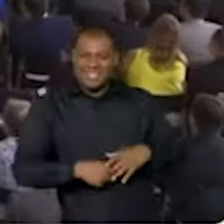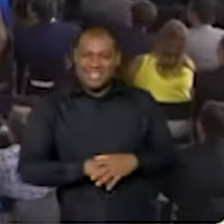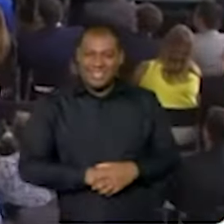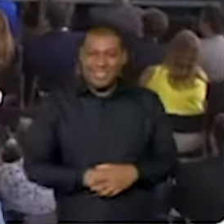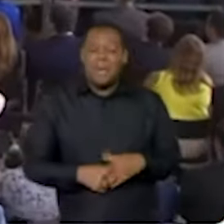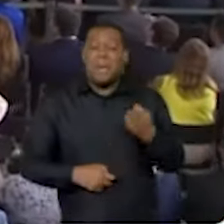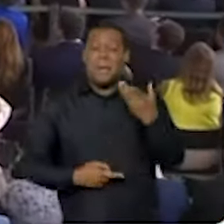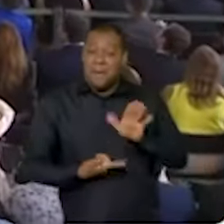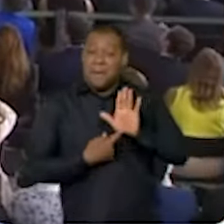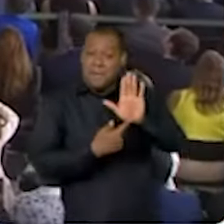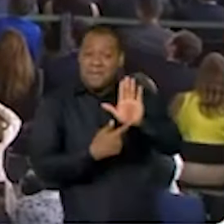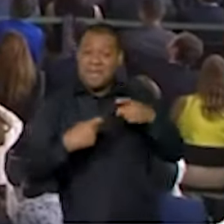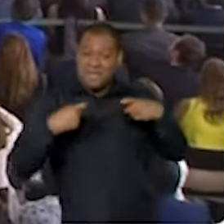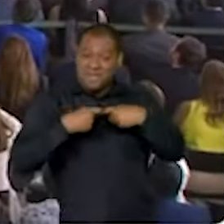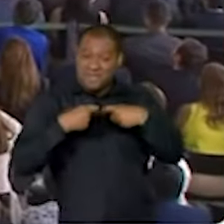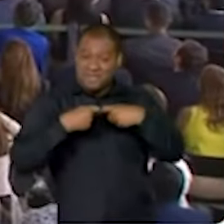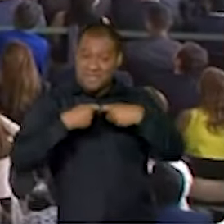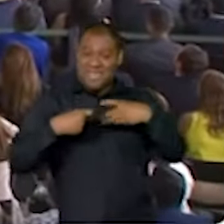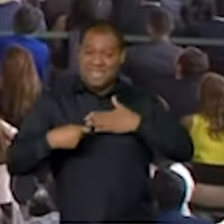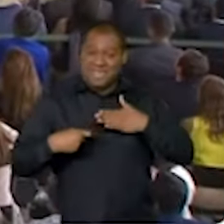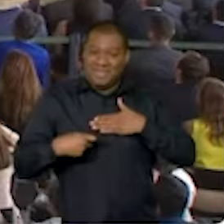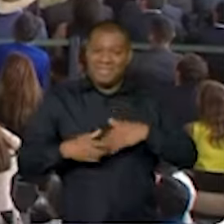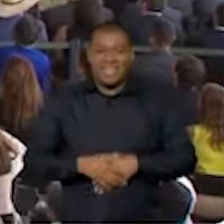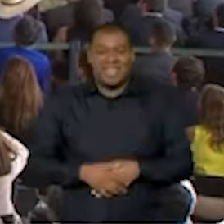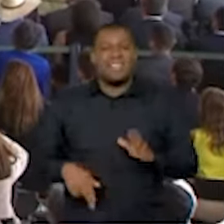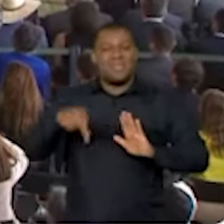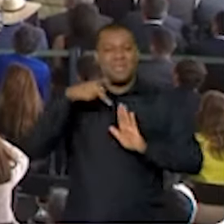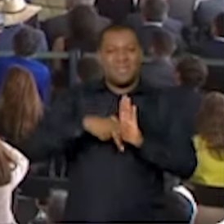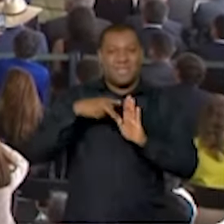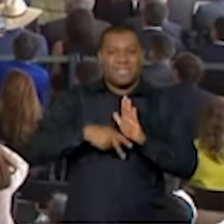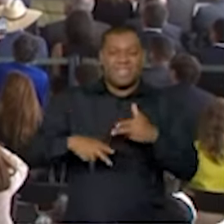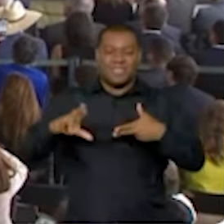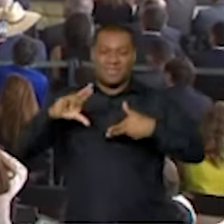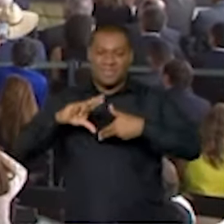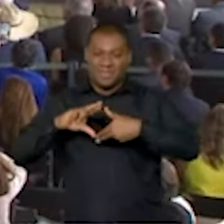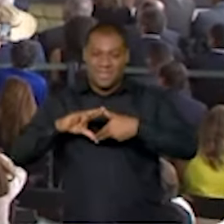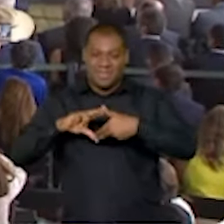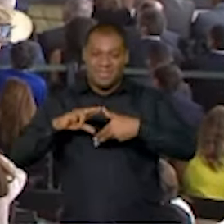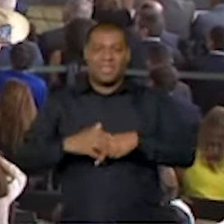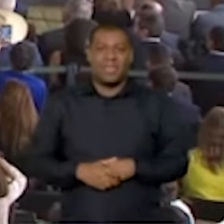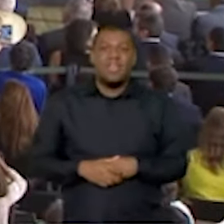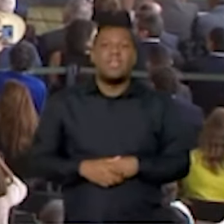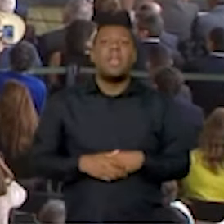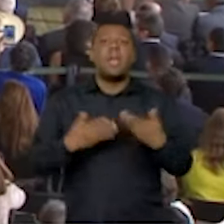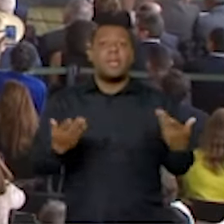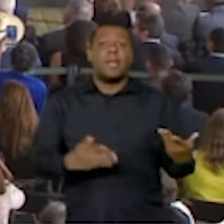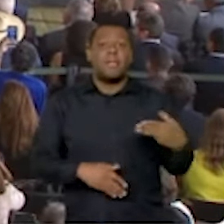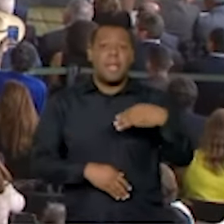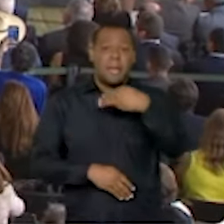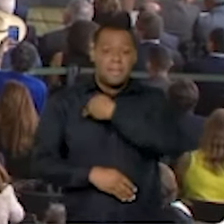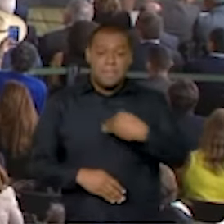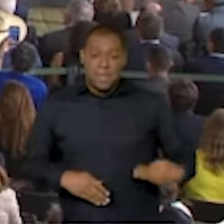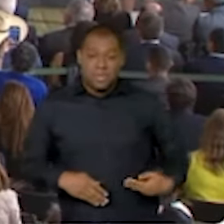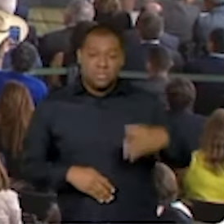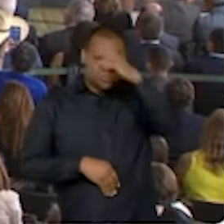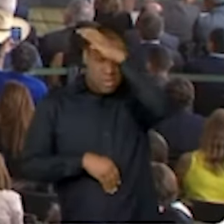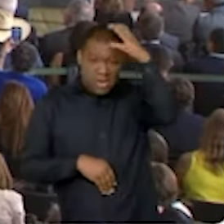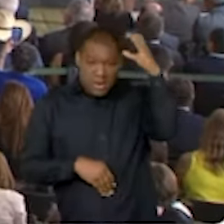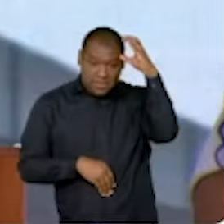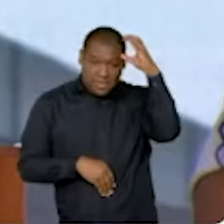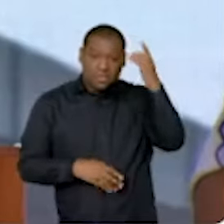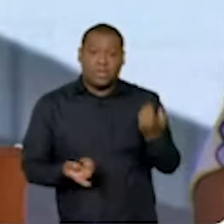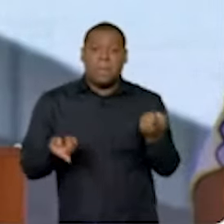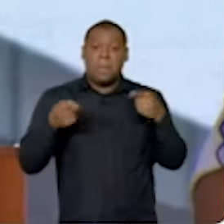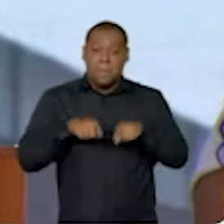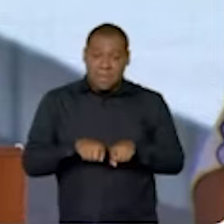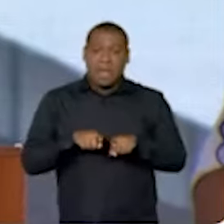minha meia aqui. Ou seja, o pé de meia é a forma que o Camilo encontrou junto com o pessoal da educação